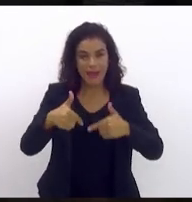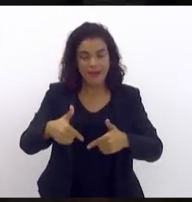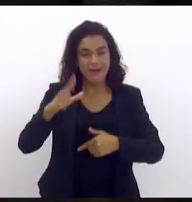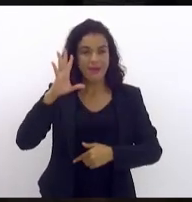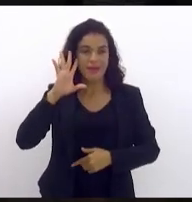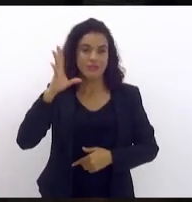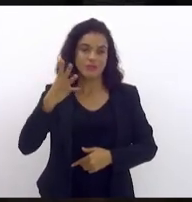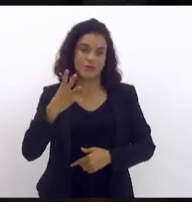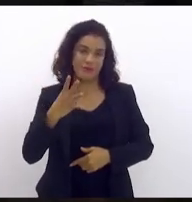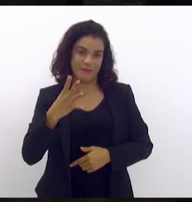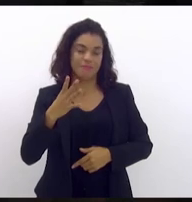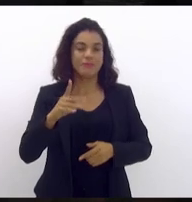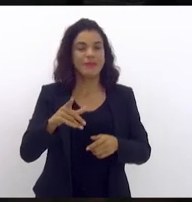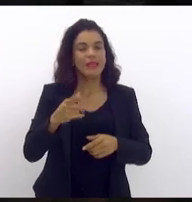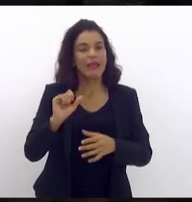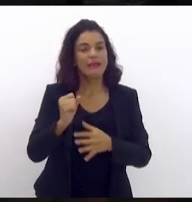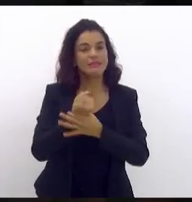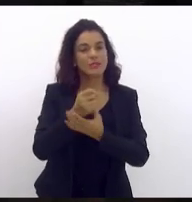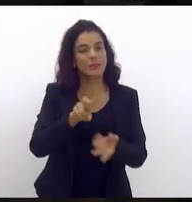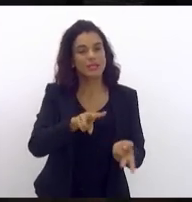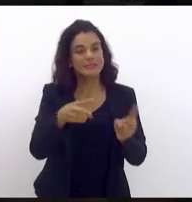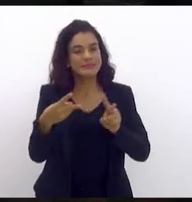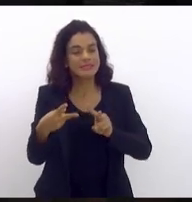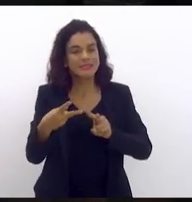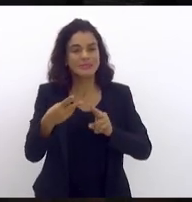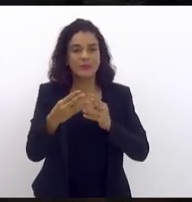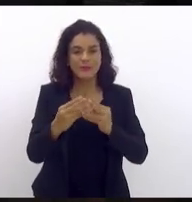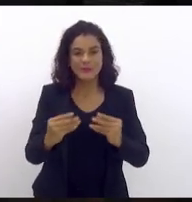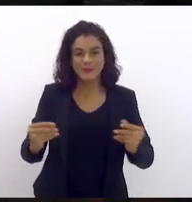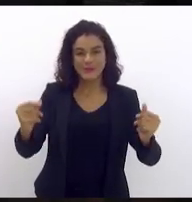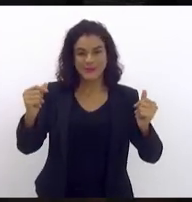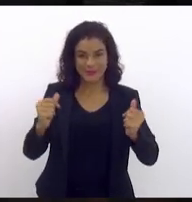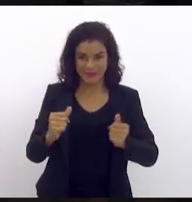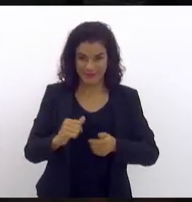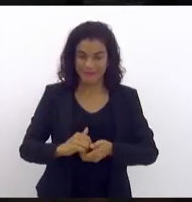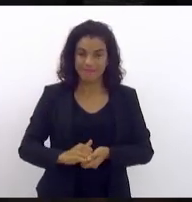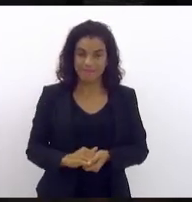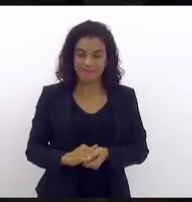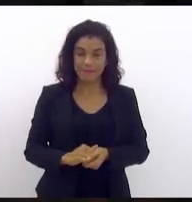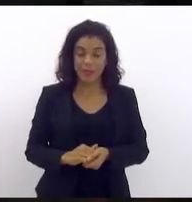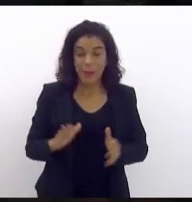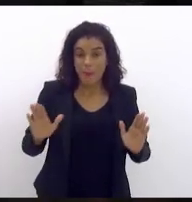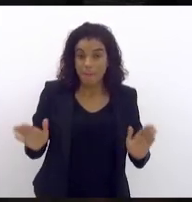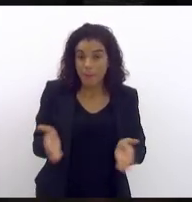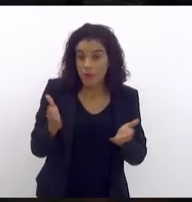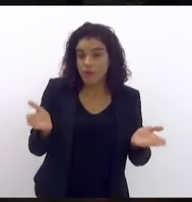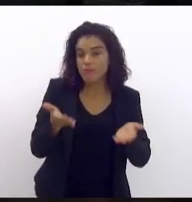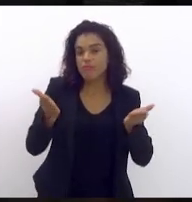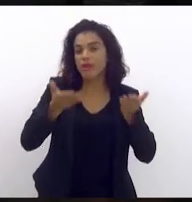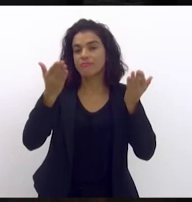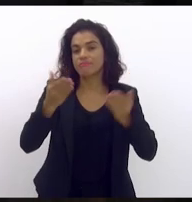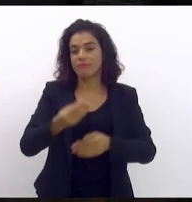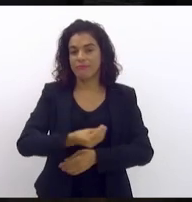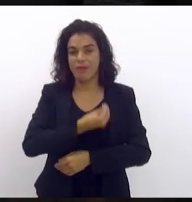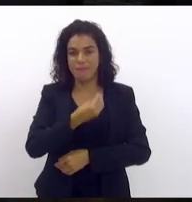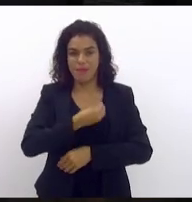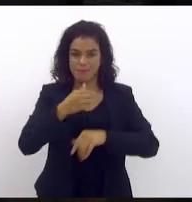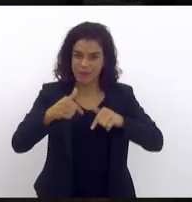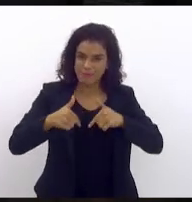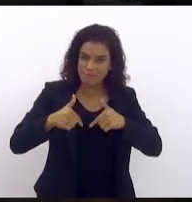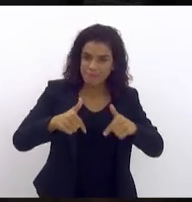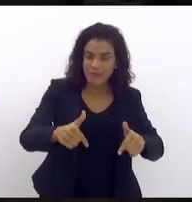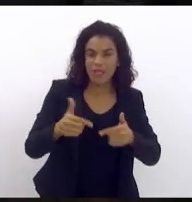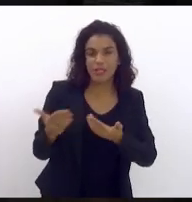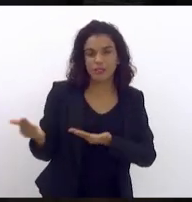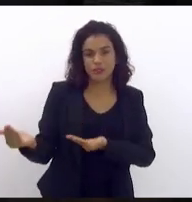transição suave e uma continuidade do desenvolvimento do Estado promover a participação ativa da Juventude